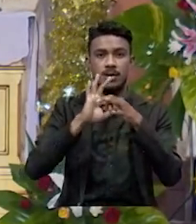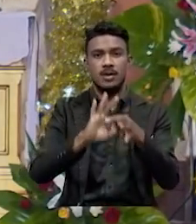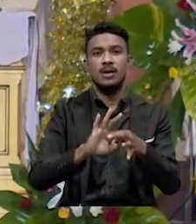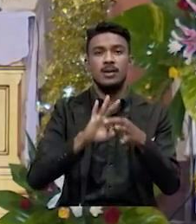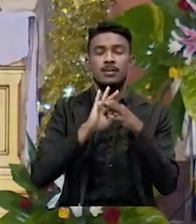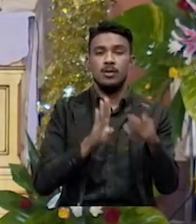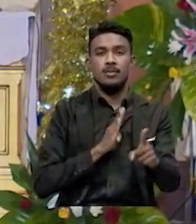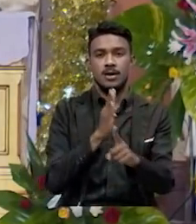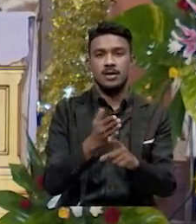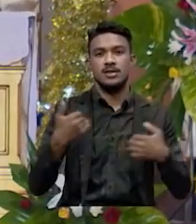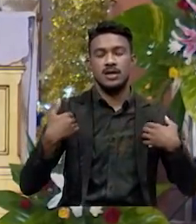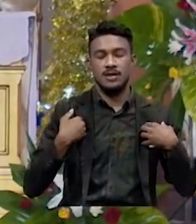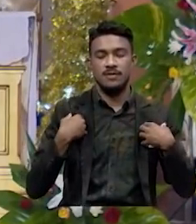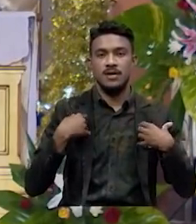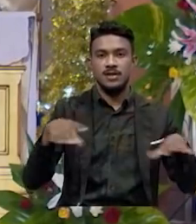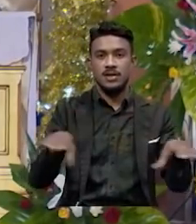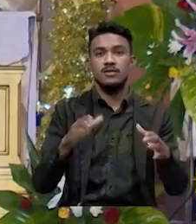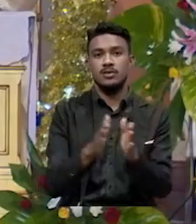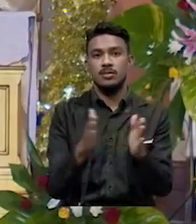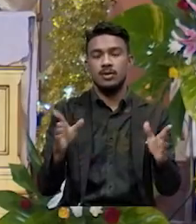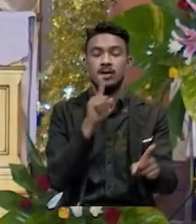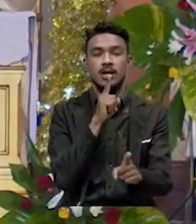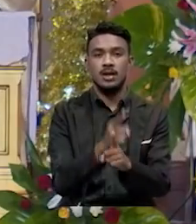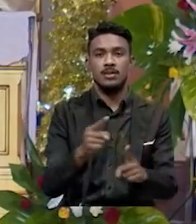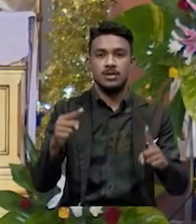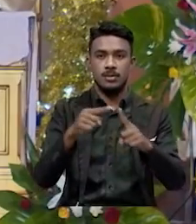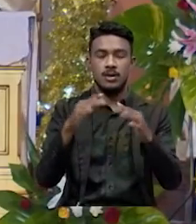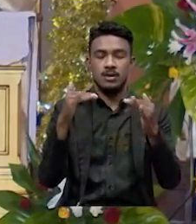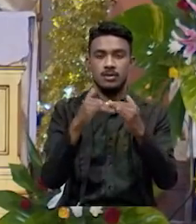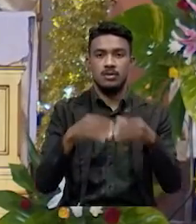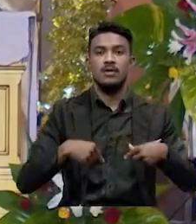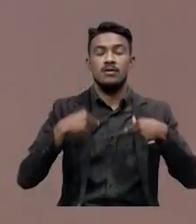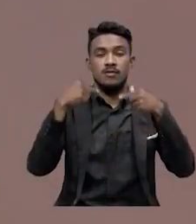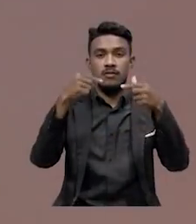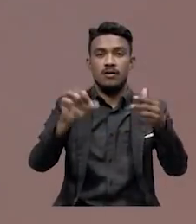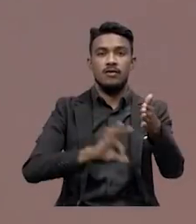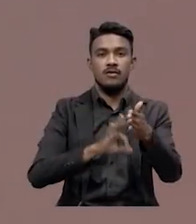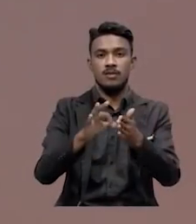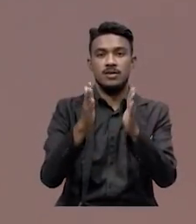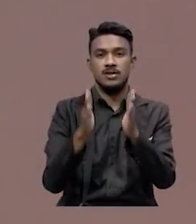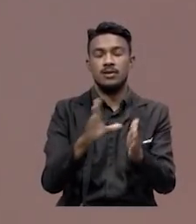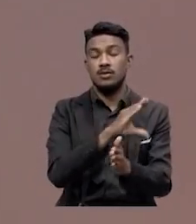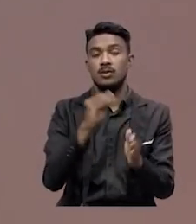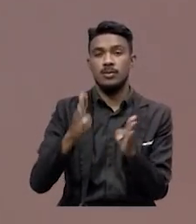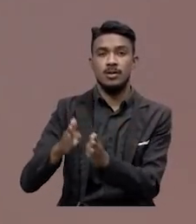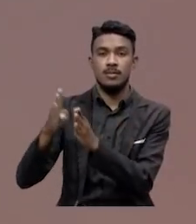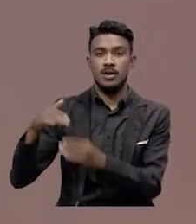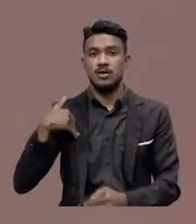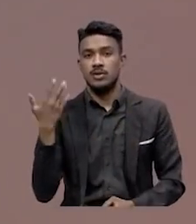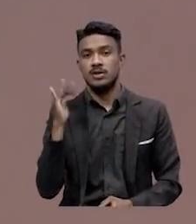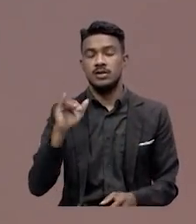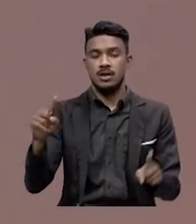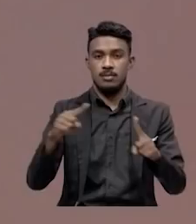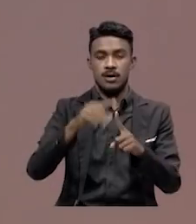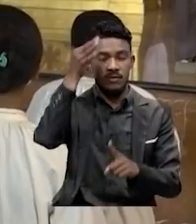no iha missão botebes ba congregação, hanesang fo formação no prepara fo ensai sira ba